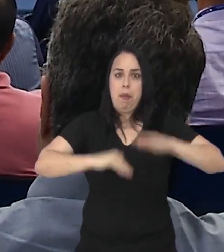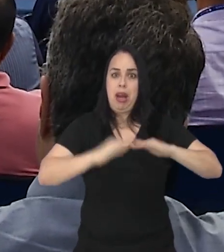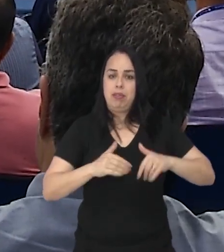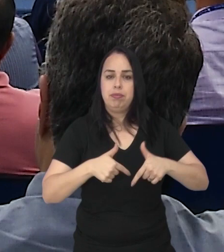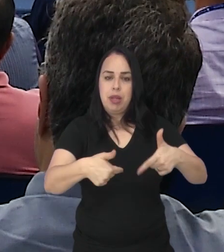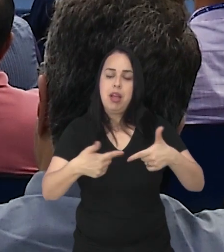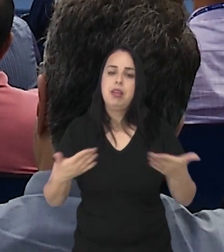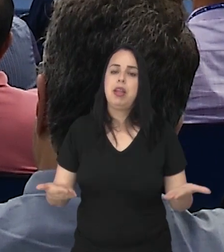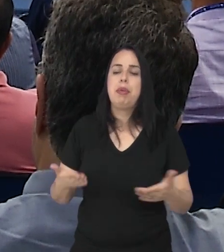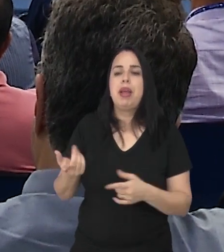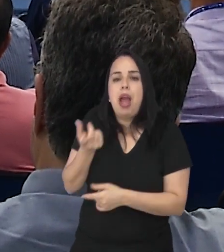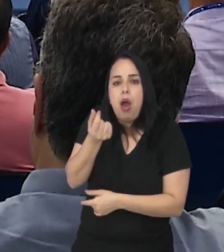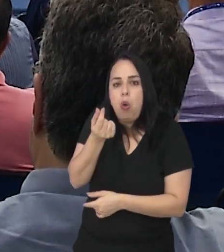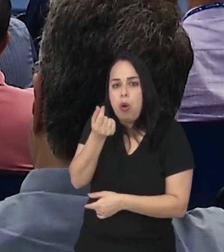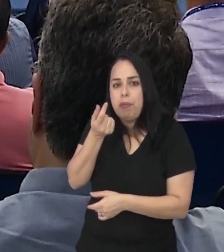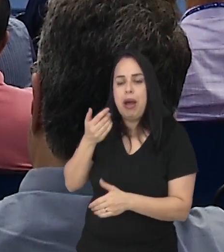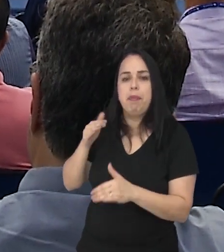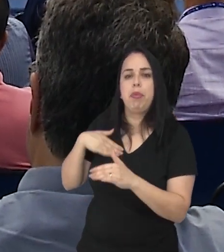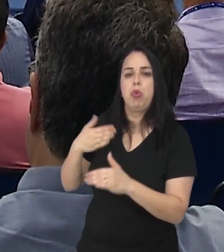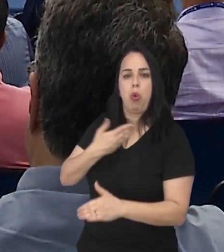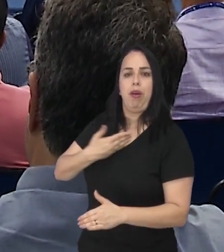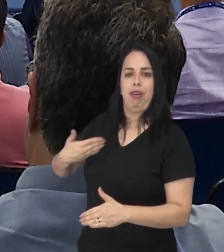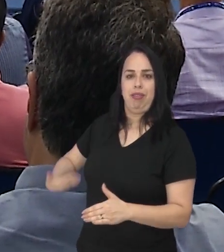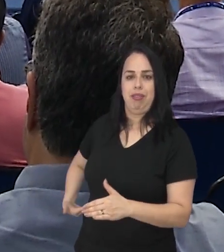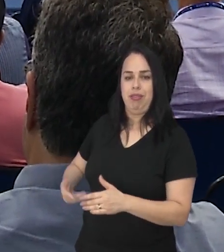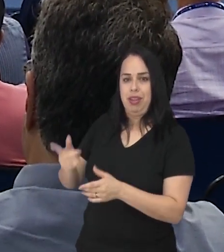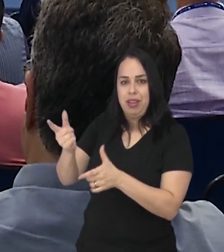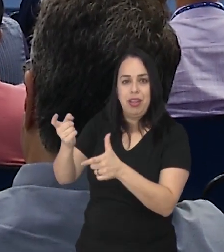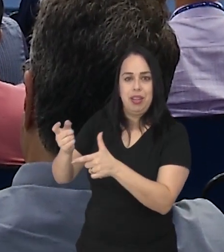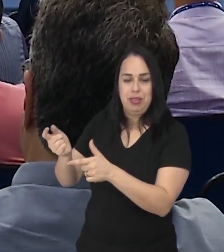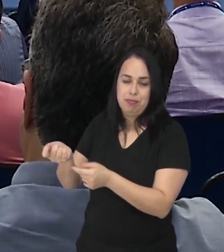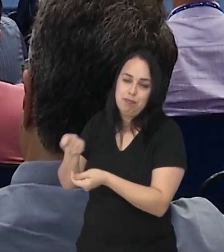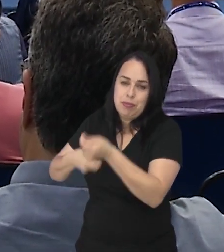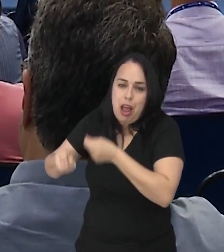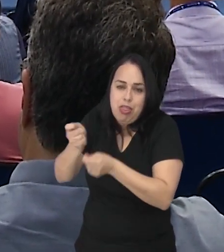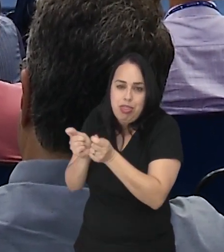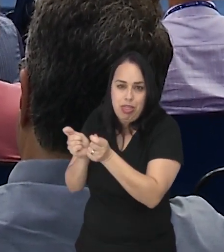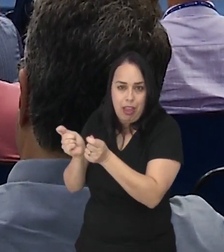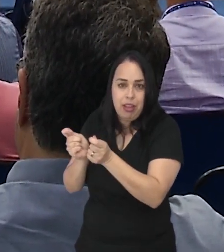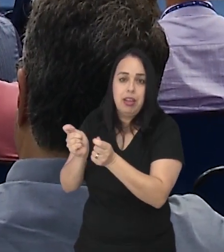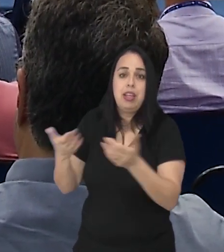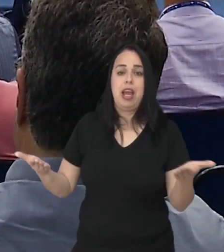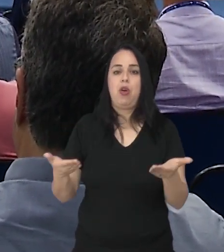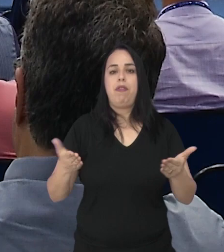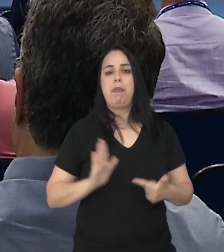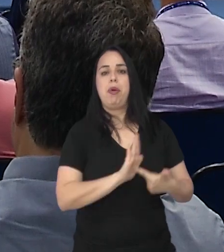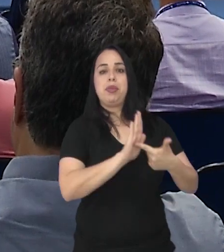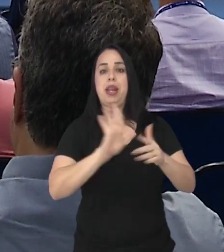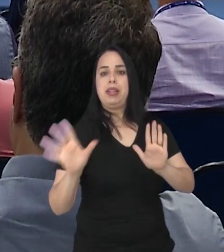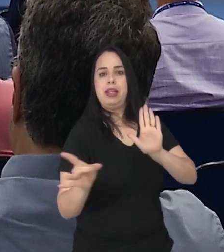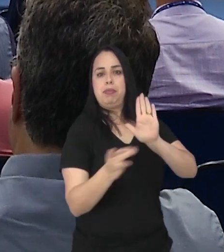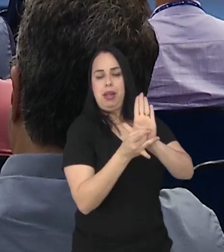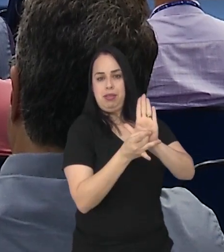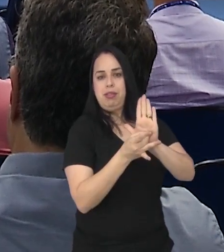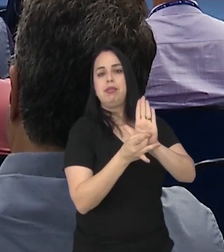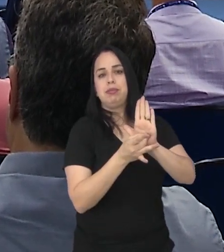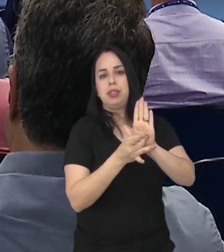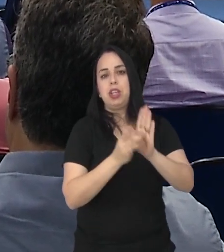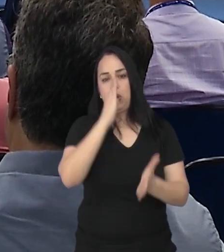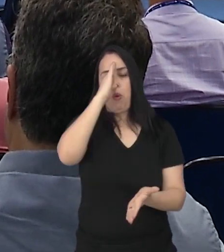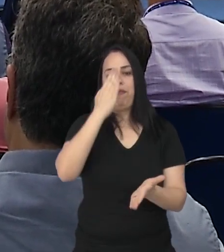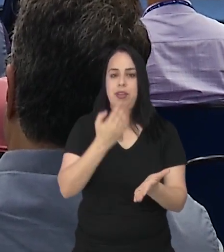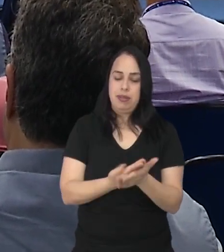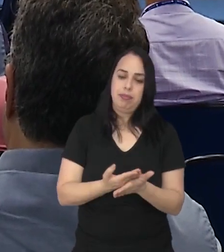economia para os cofres públicos, a transformação digital deve trazer mais transparência e confiança para as